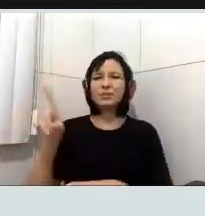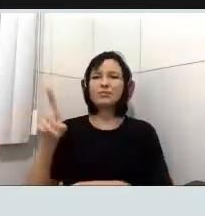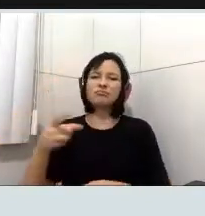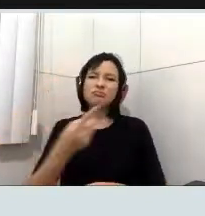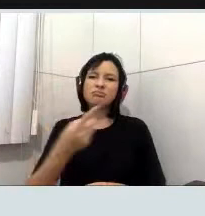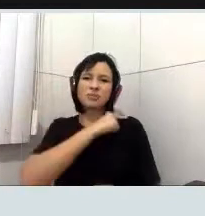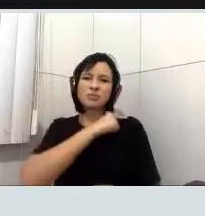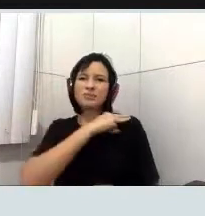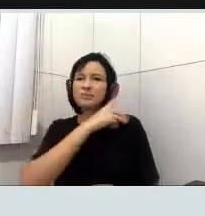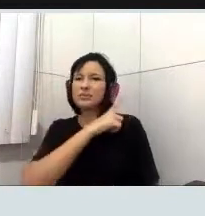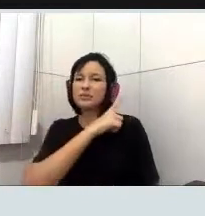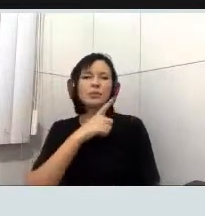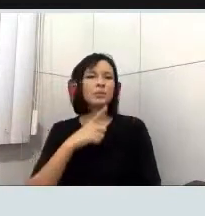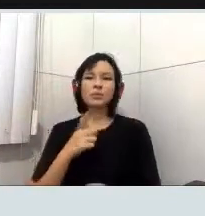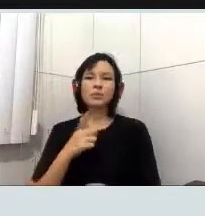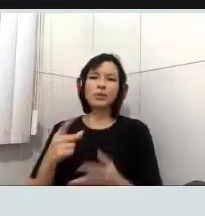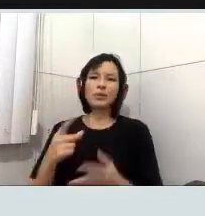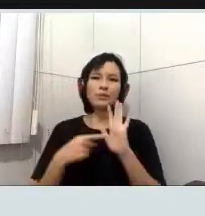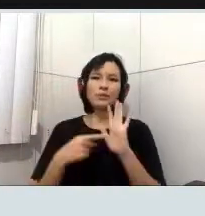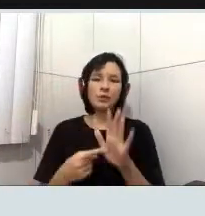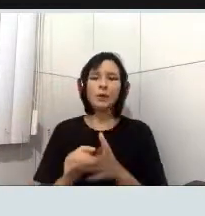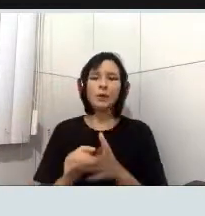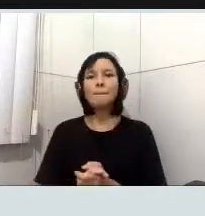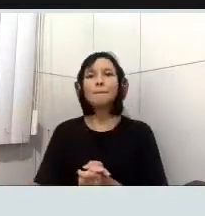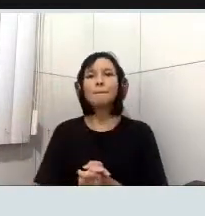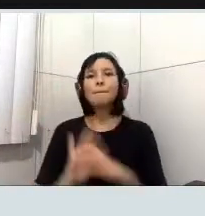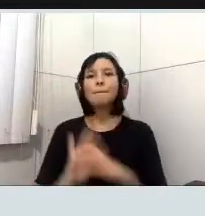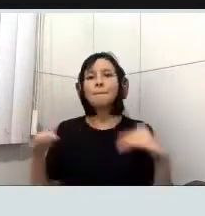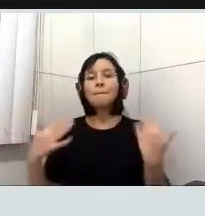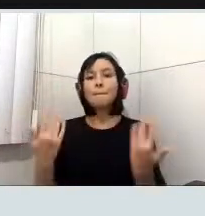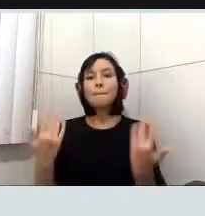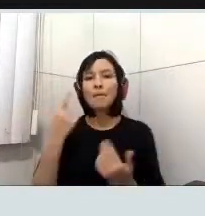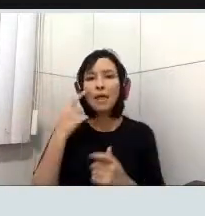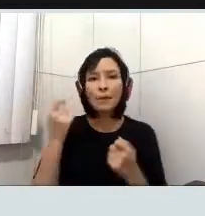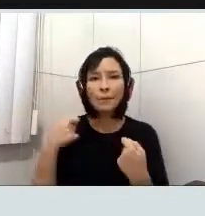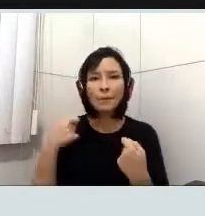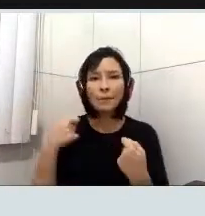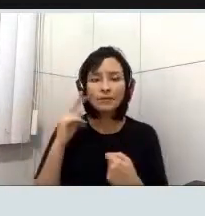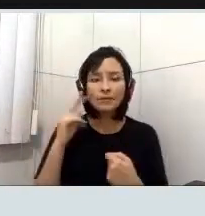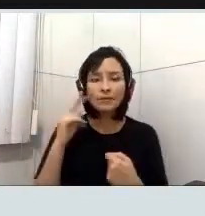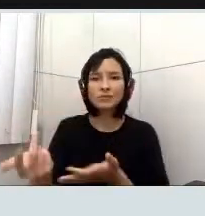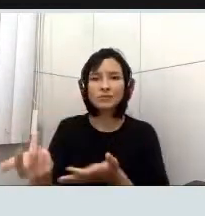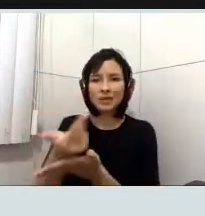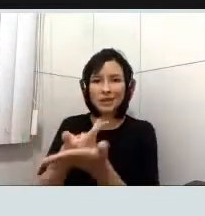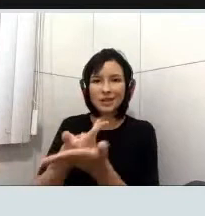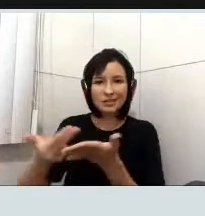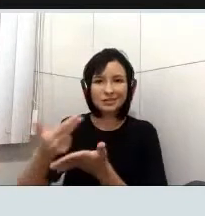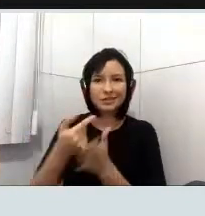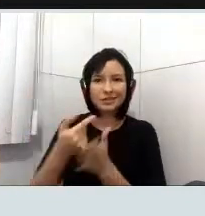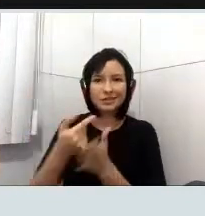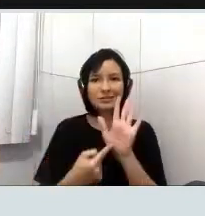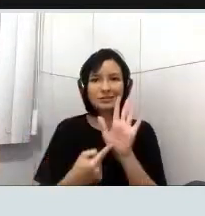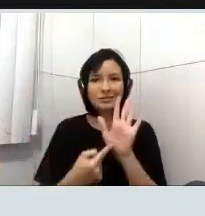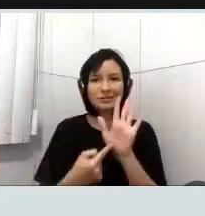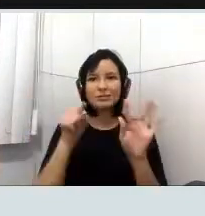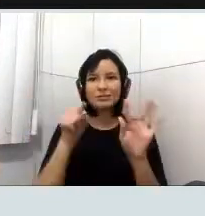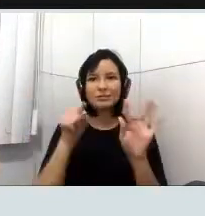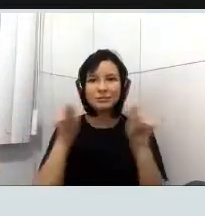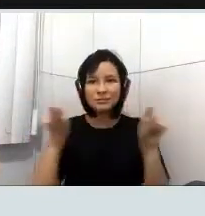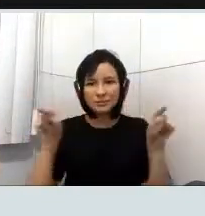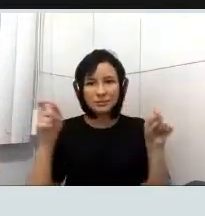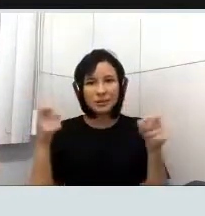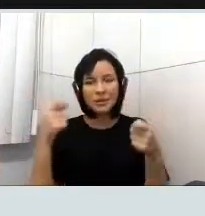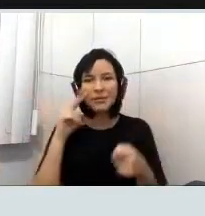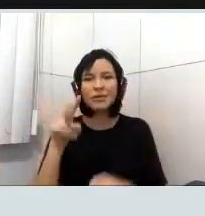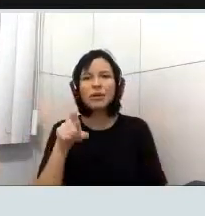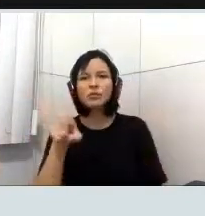Isso. Estão vendo aí o desenho aí onde está grifando o X,